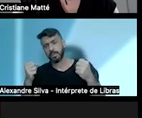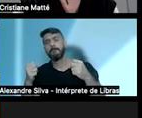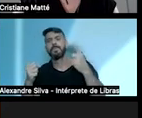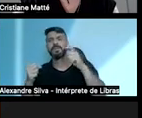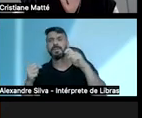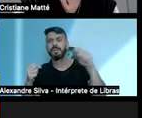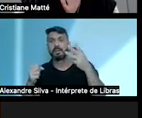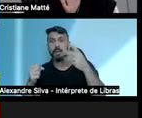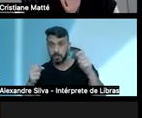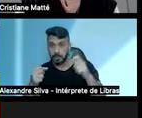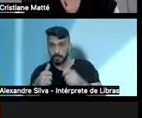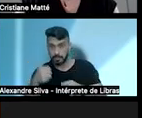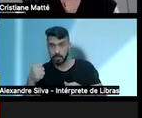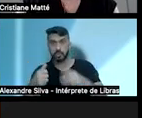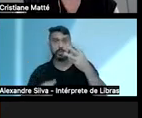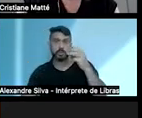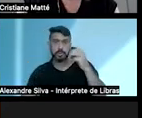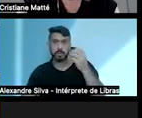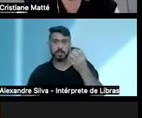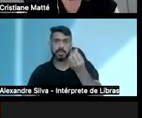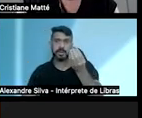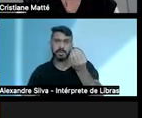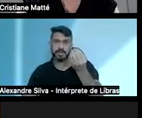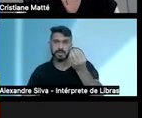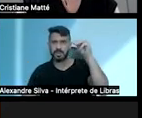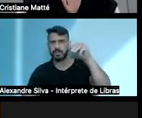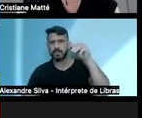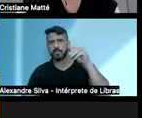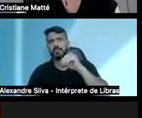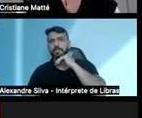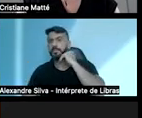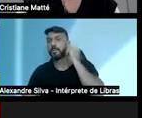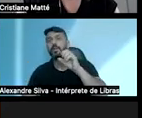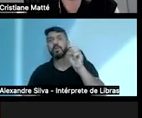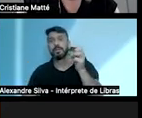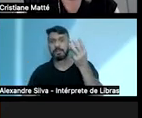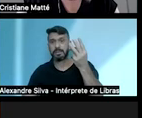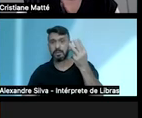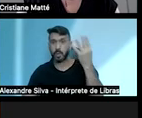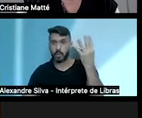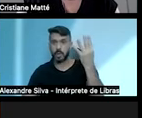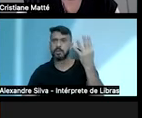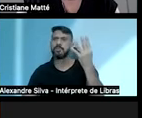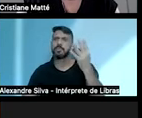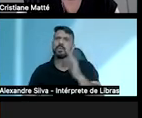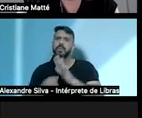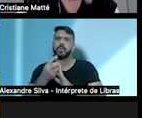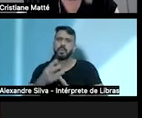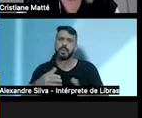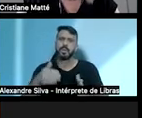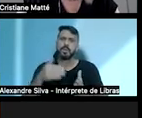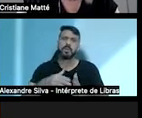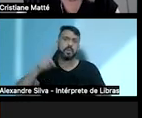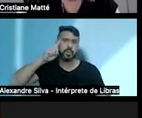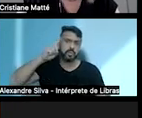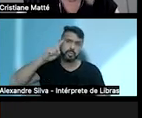trimestre. De 30 a 60 minutos por dia, de 3 a 4 vezes por semana, até